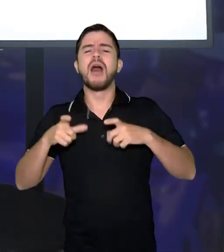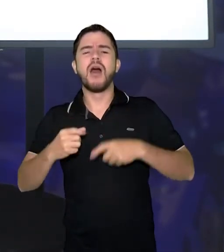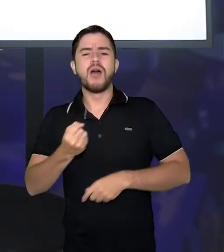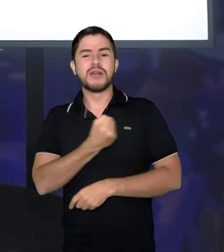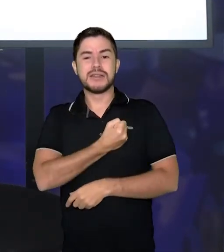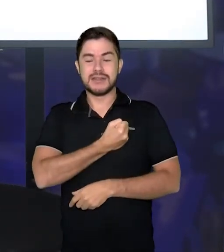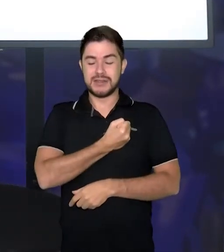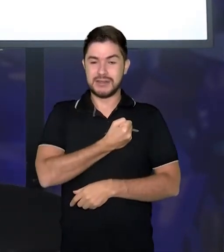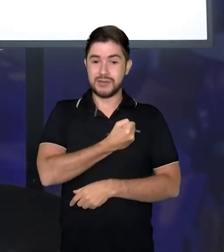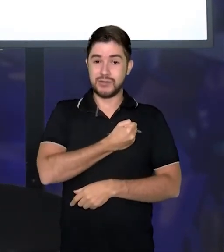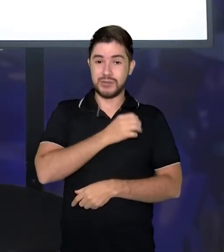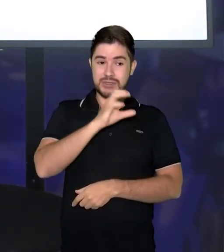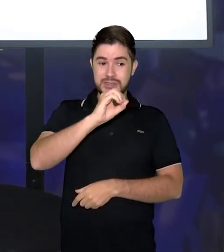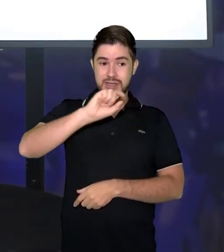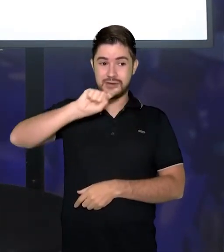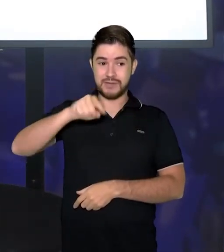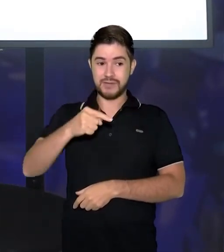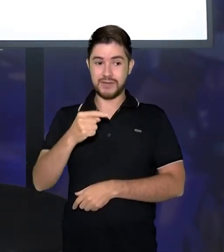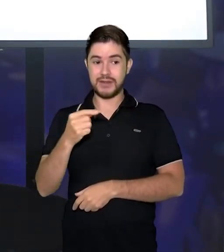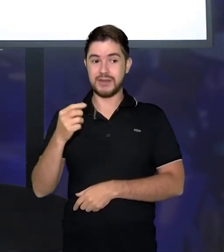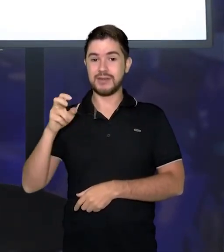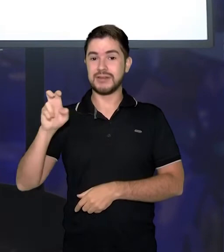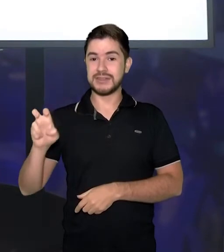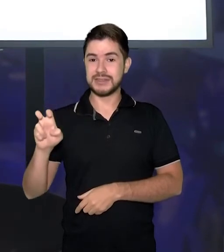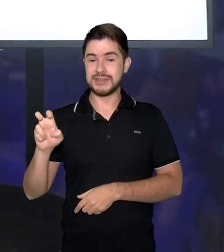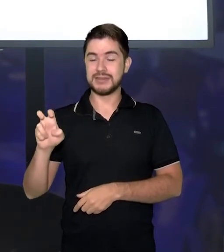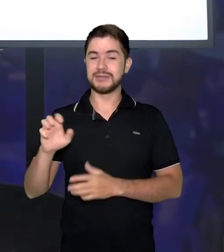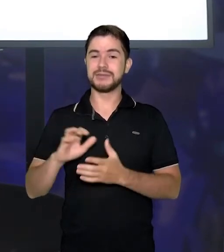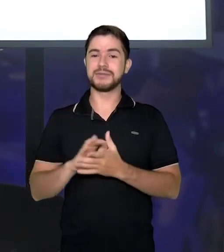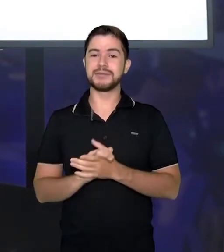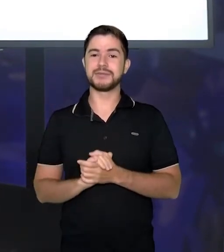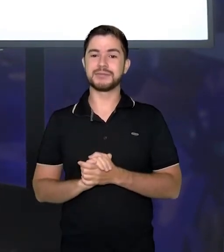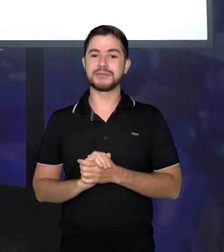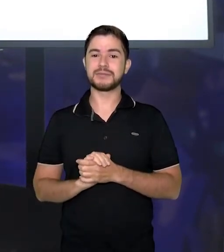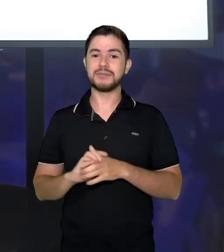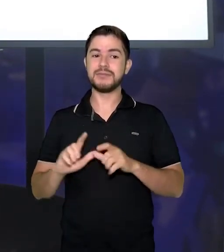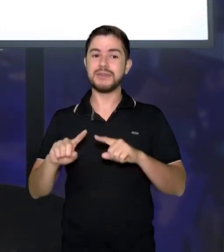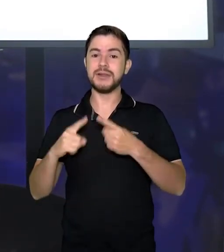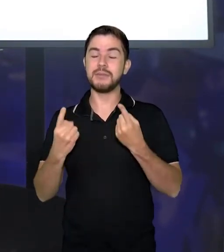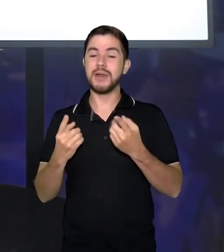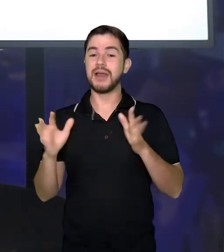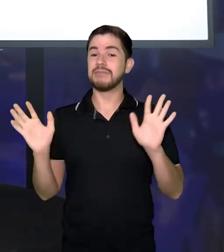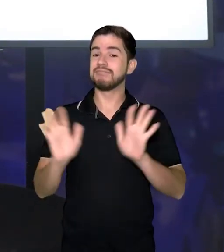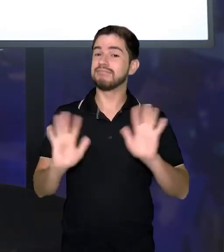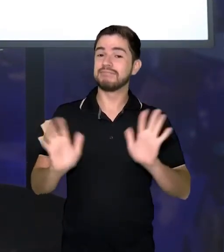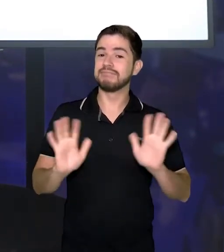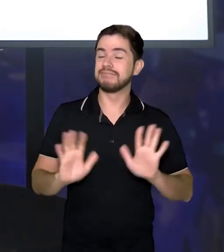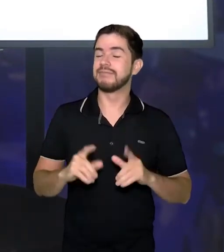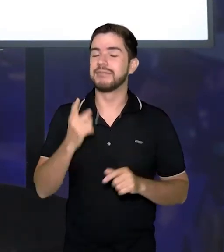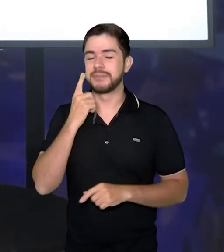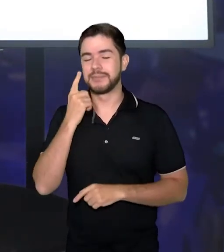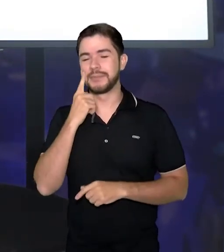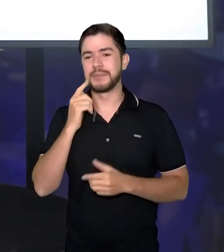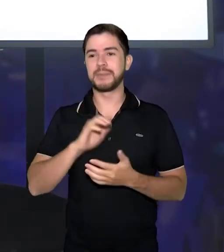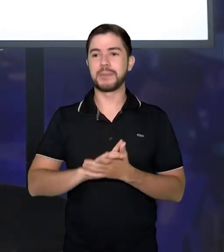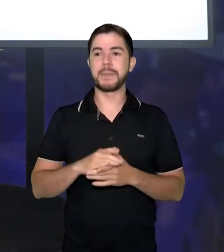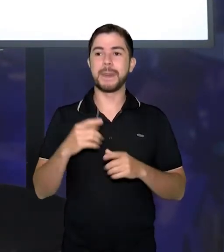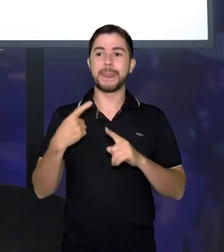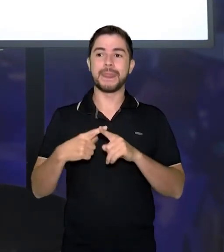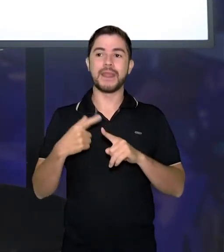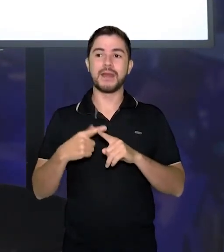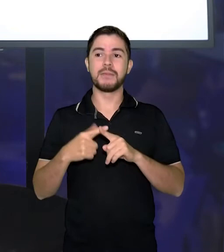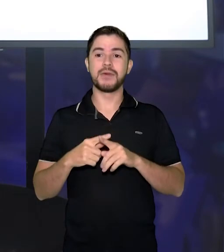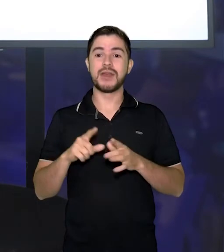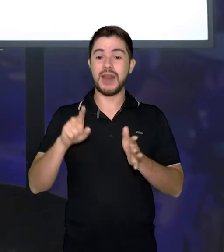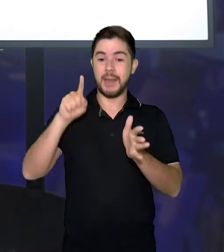que fica o ponto A? Ele fica à esquerda? Não. Por quê, professor? Porque